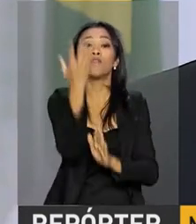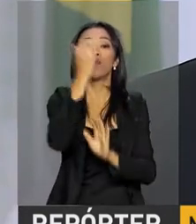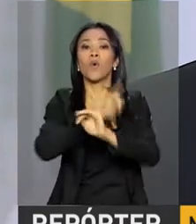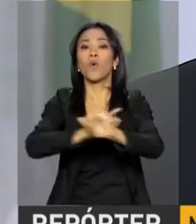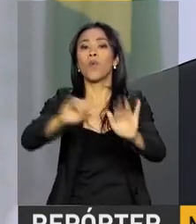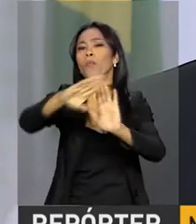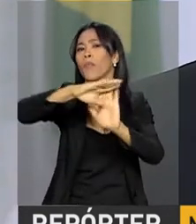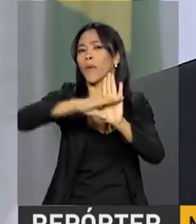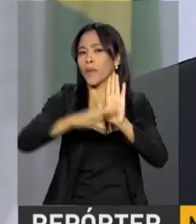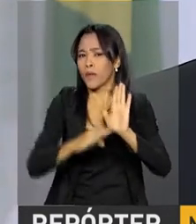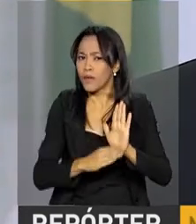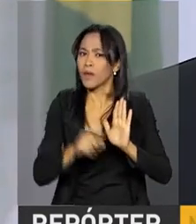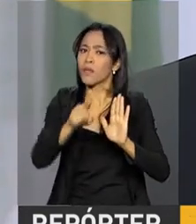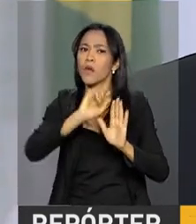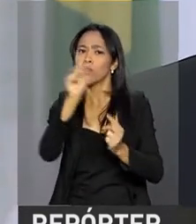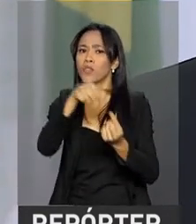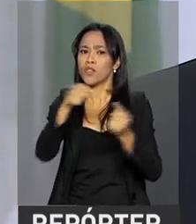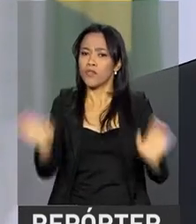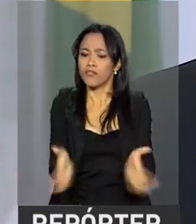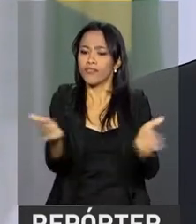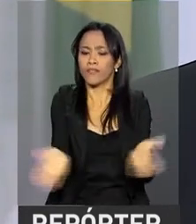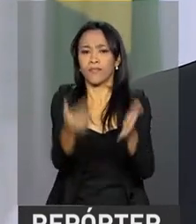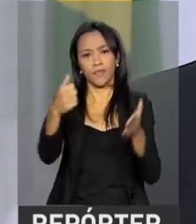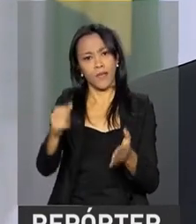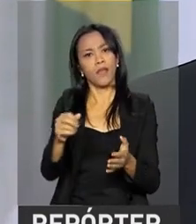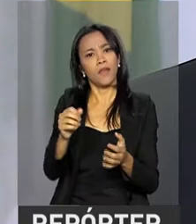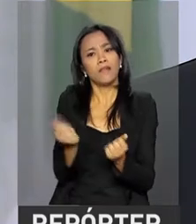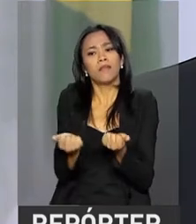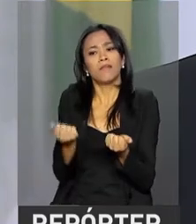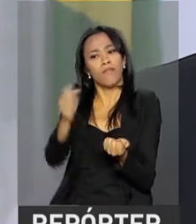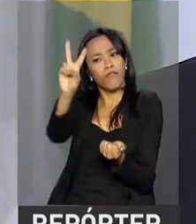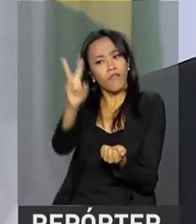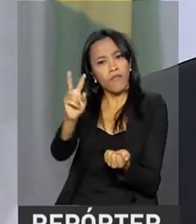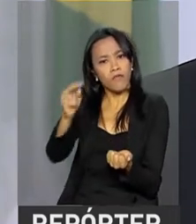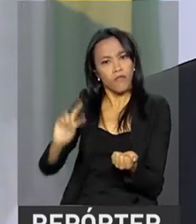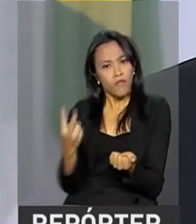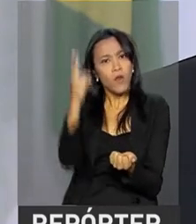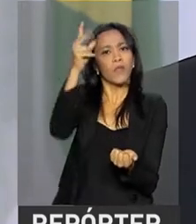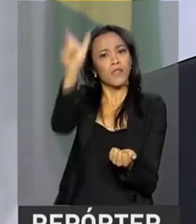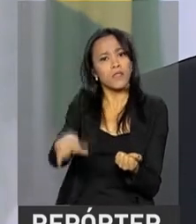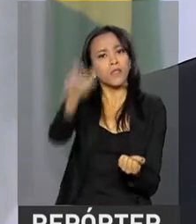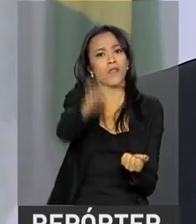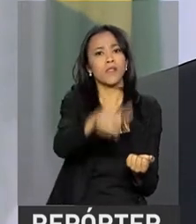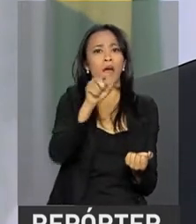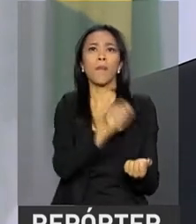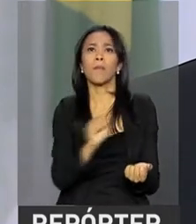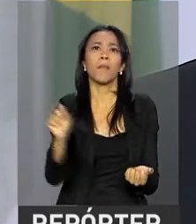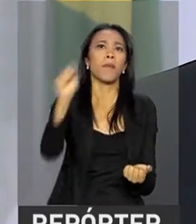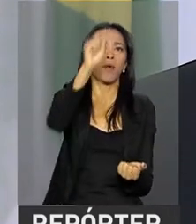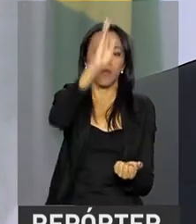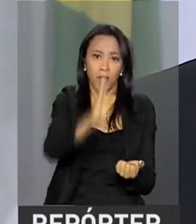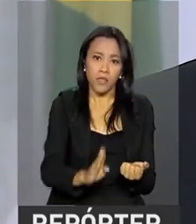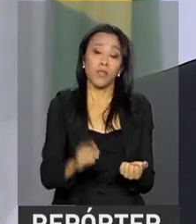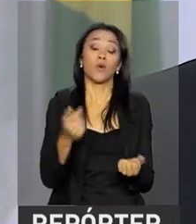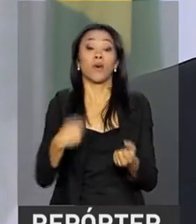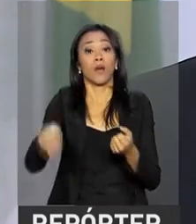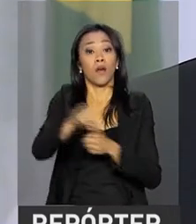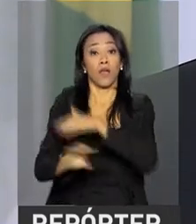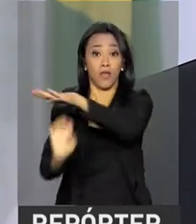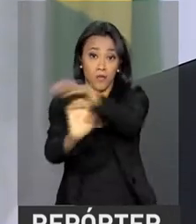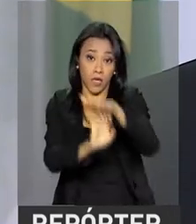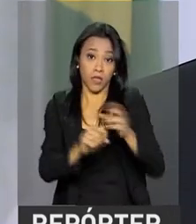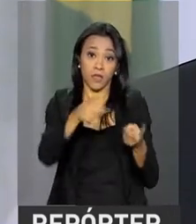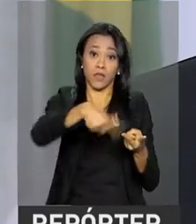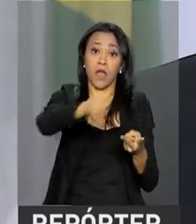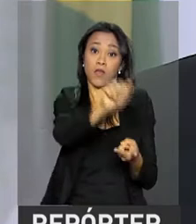que pretende promover incentivar e valorizar esse tipo de ação em todo o brasil representantes do setor privado e da sociedade